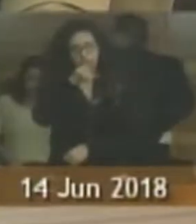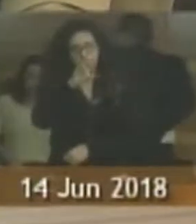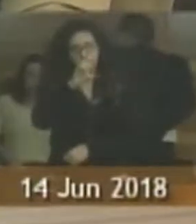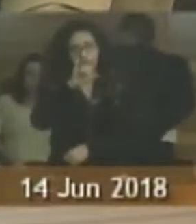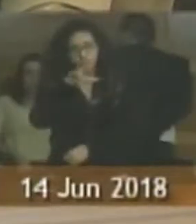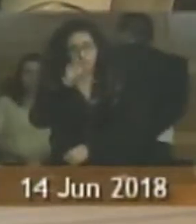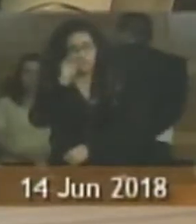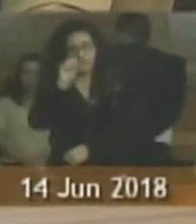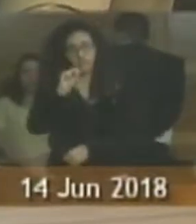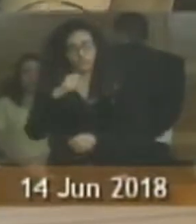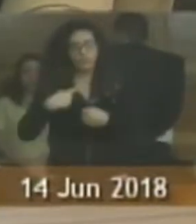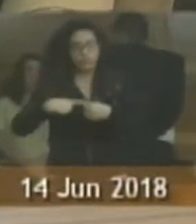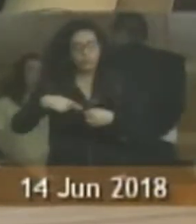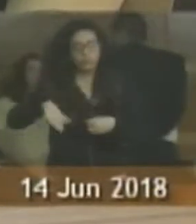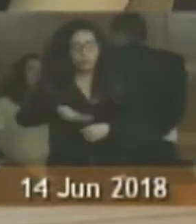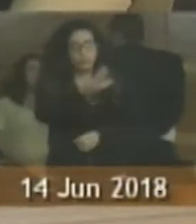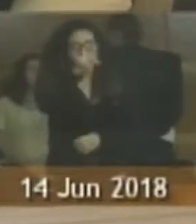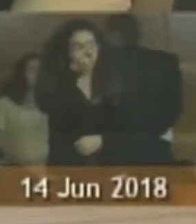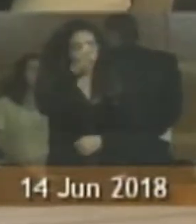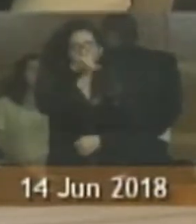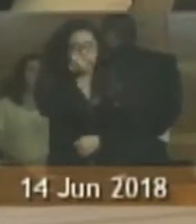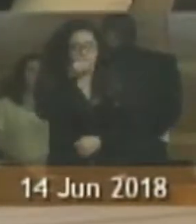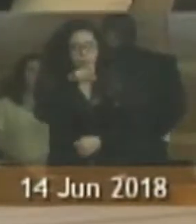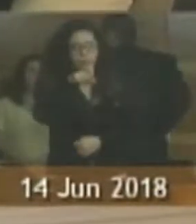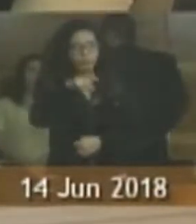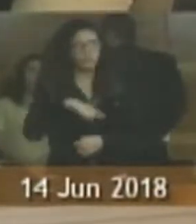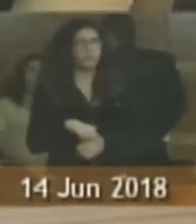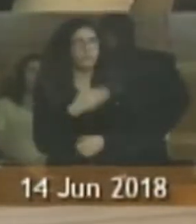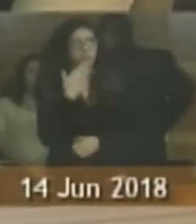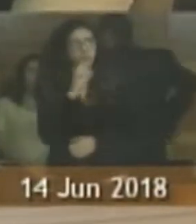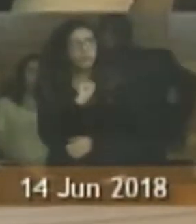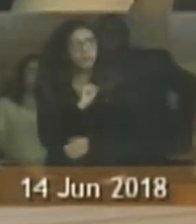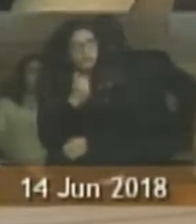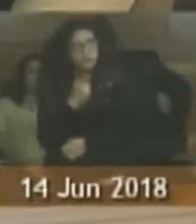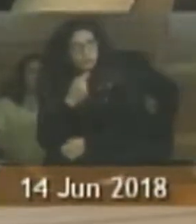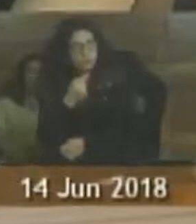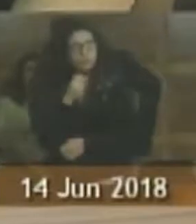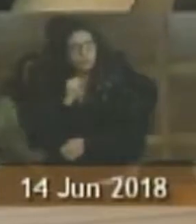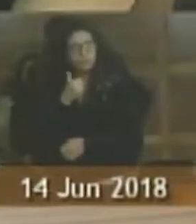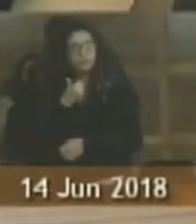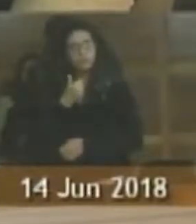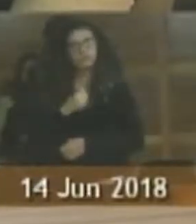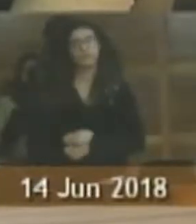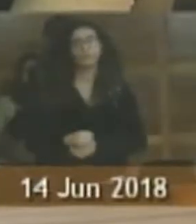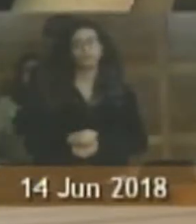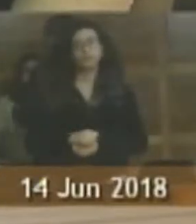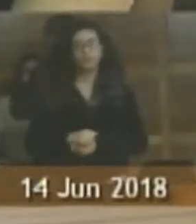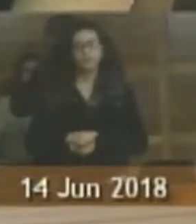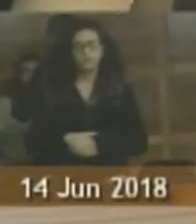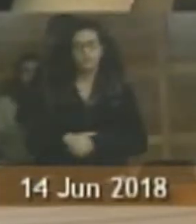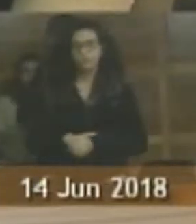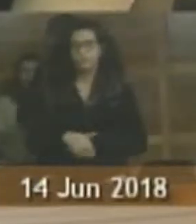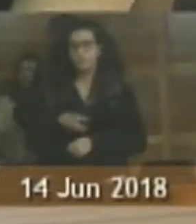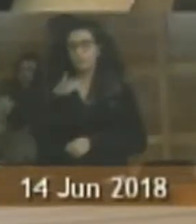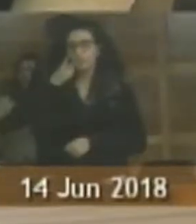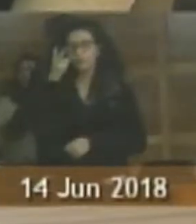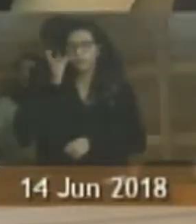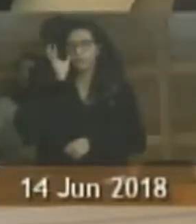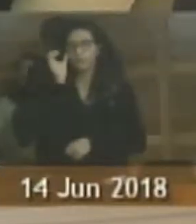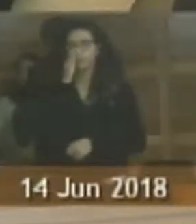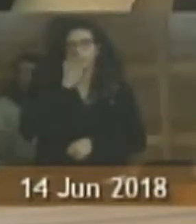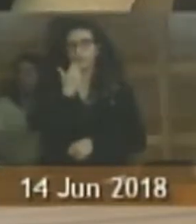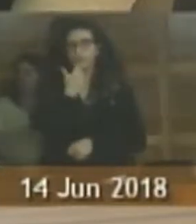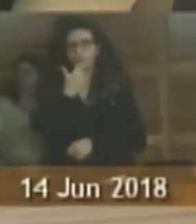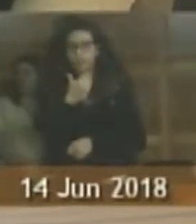987, bairro Morro do Pérez. Indicação 1781 de 2018. Tite Brasil,